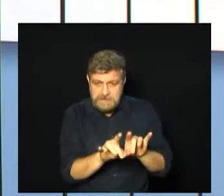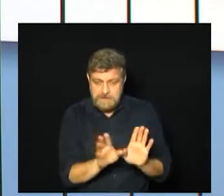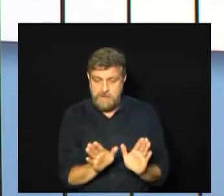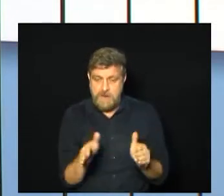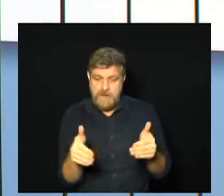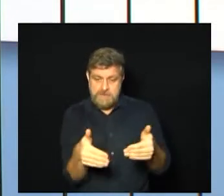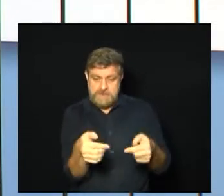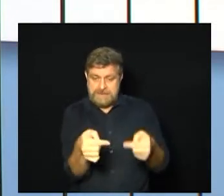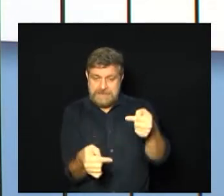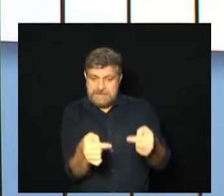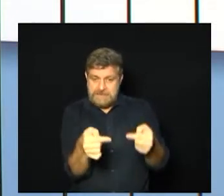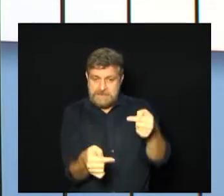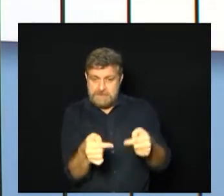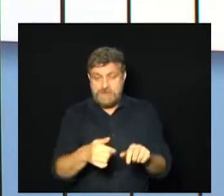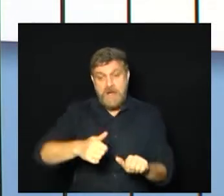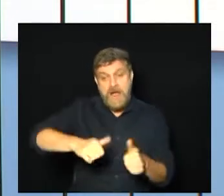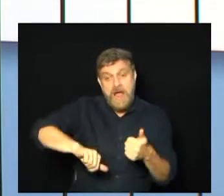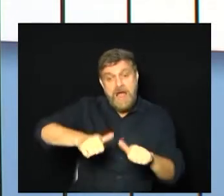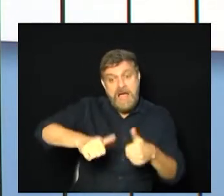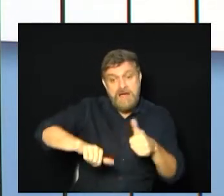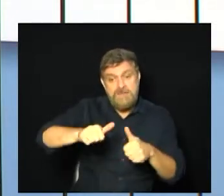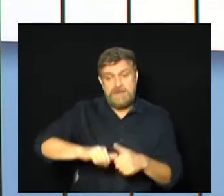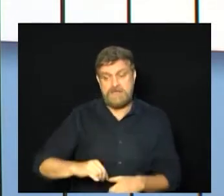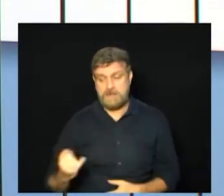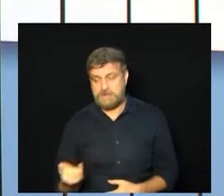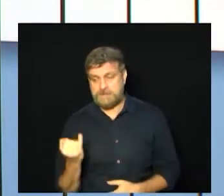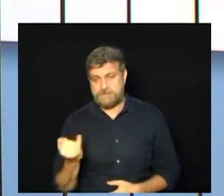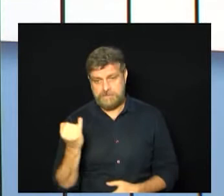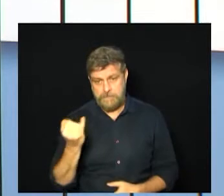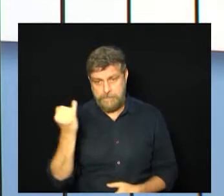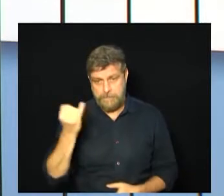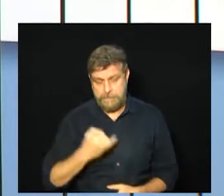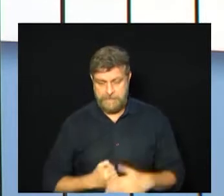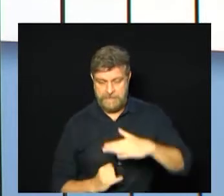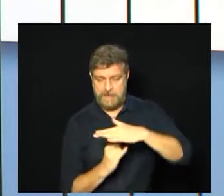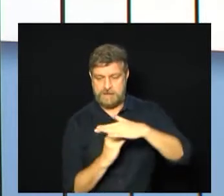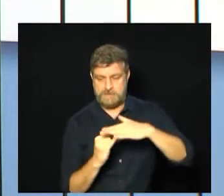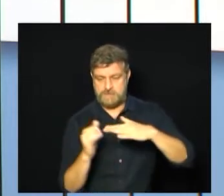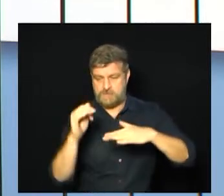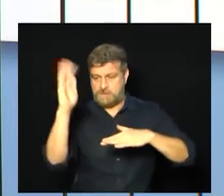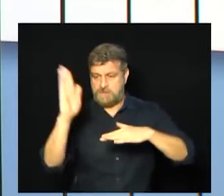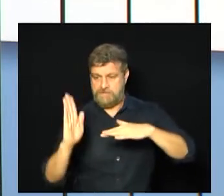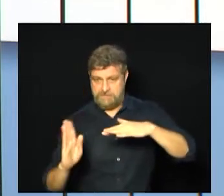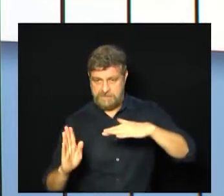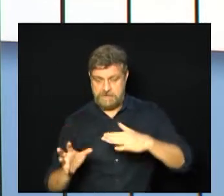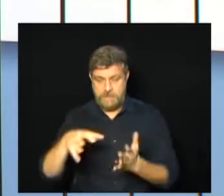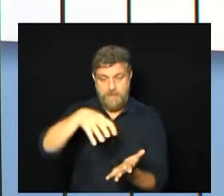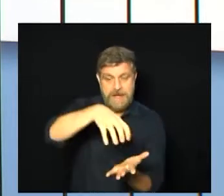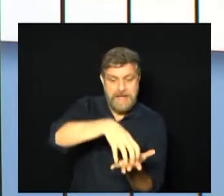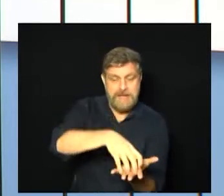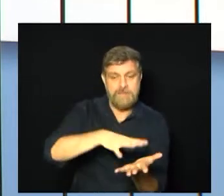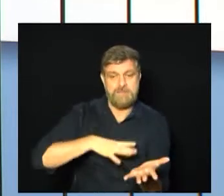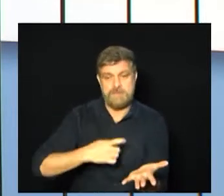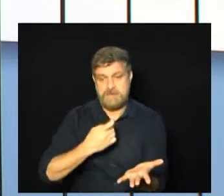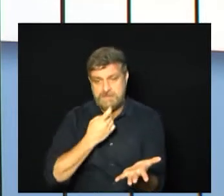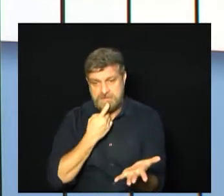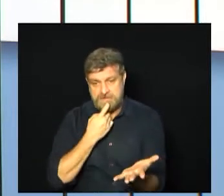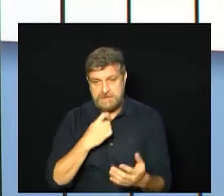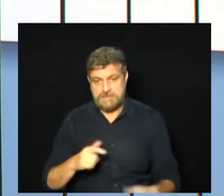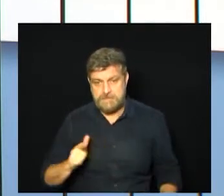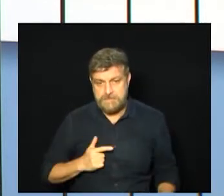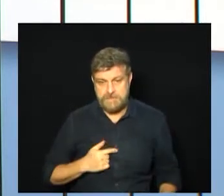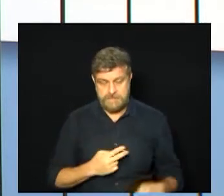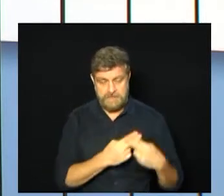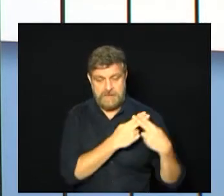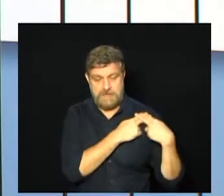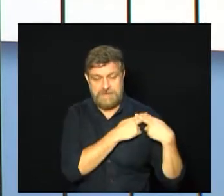que discute e analisa a importância do Instituto Federal de São Paulo, Campus Campinas. Essa comissão é